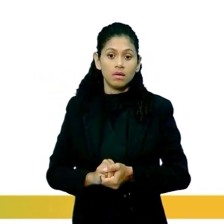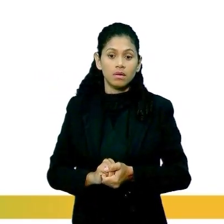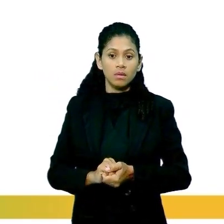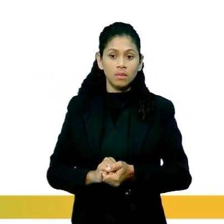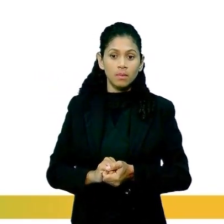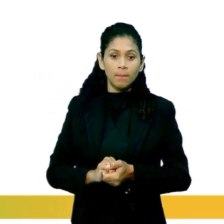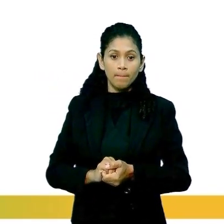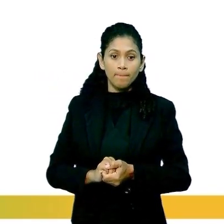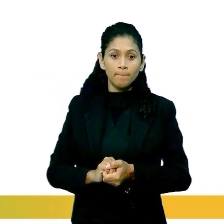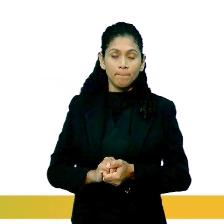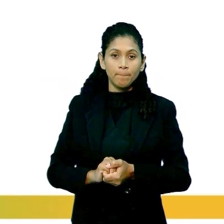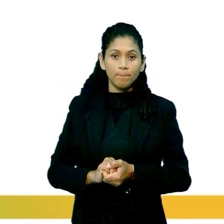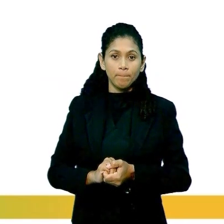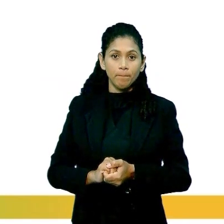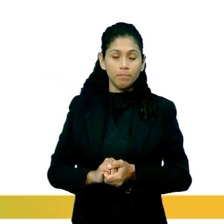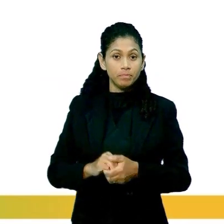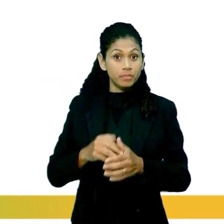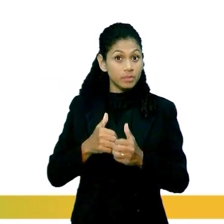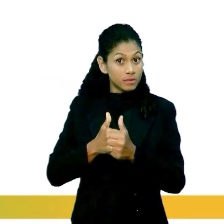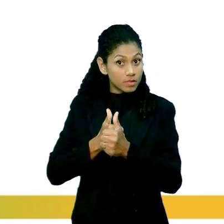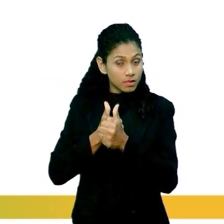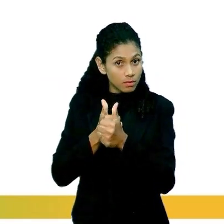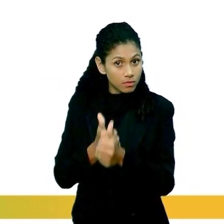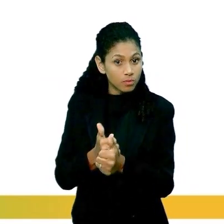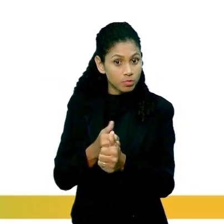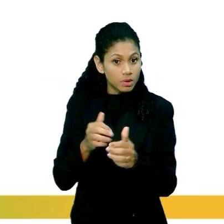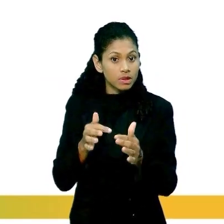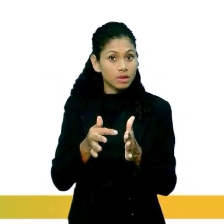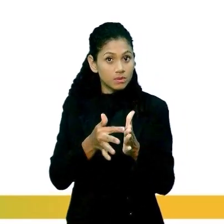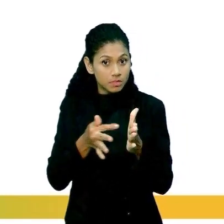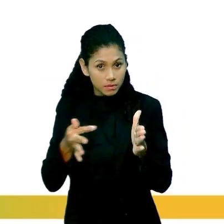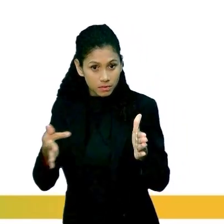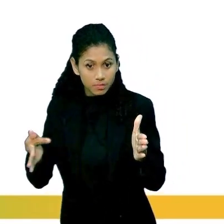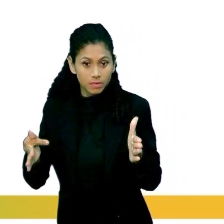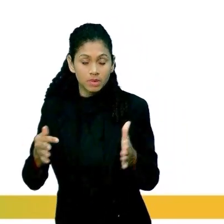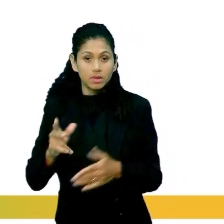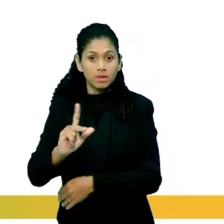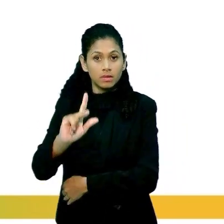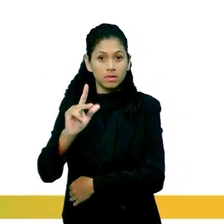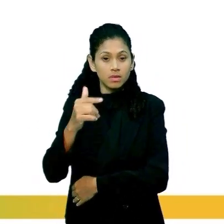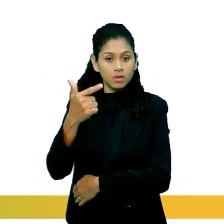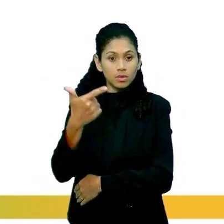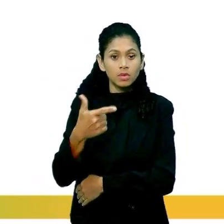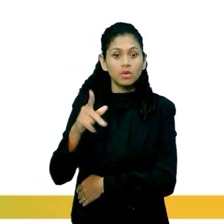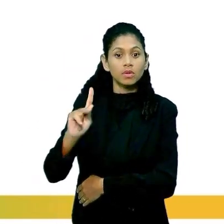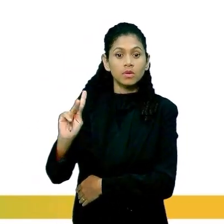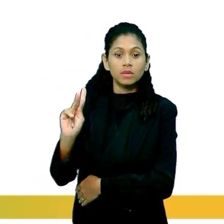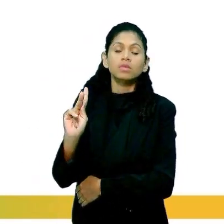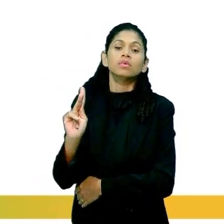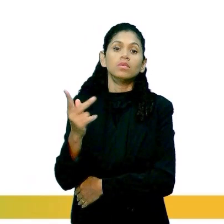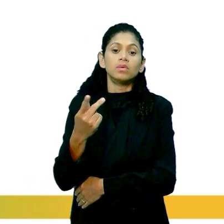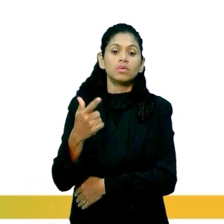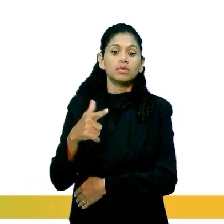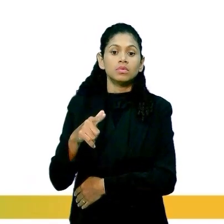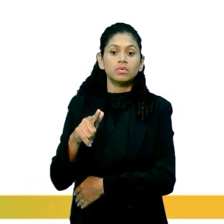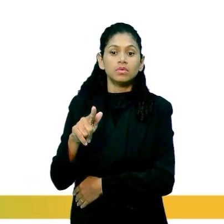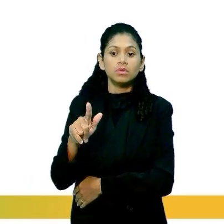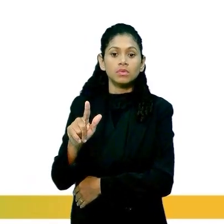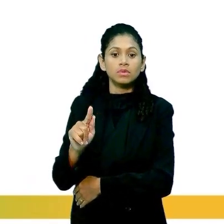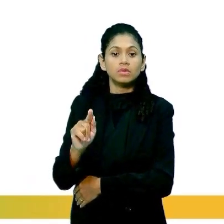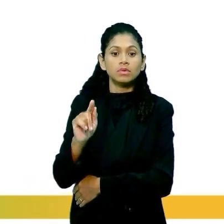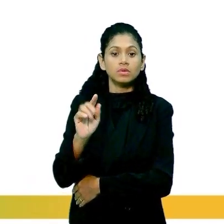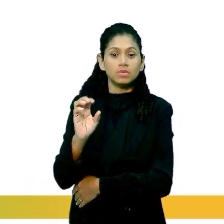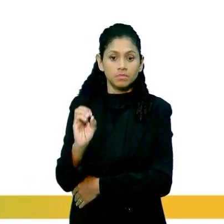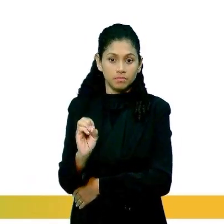massa dos produtos. Acompanhe aí na tela, nós temos o óxido de mercúrio com a massa de 432